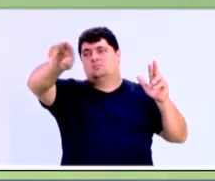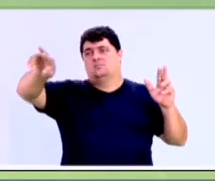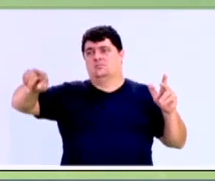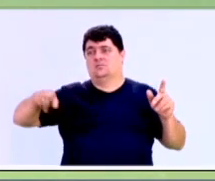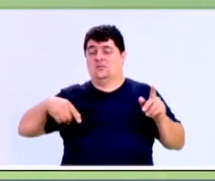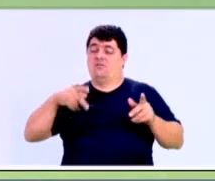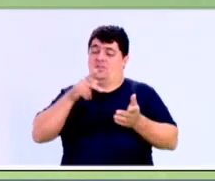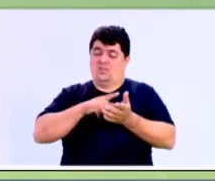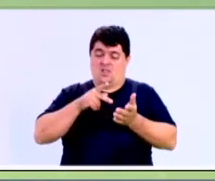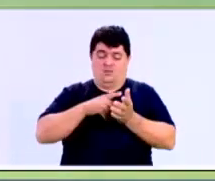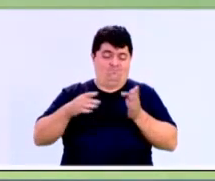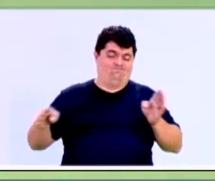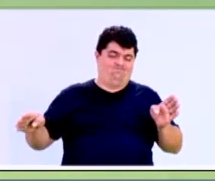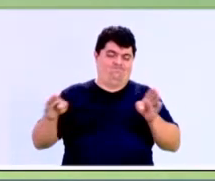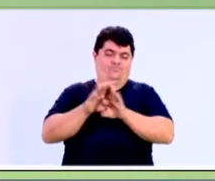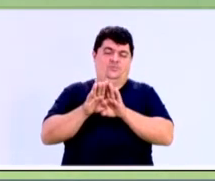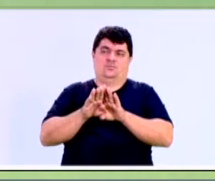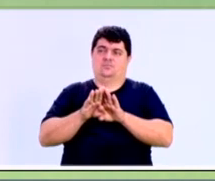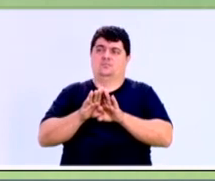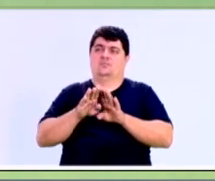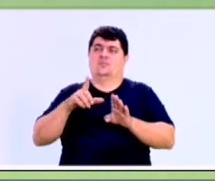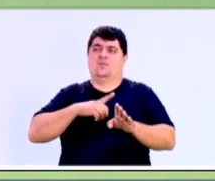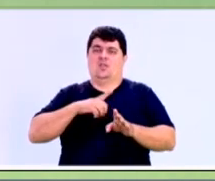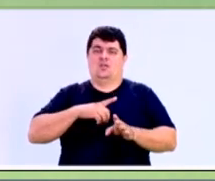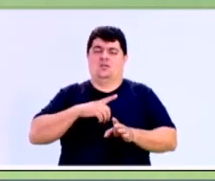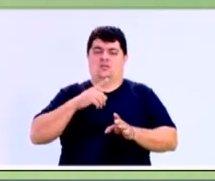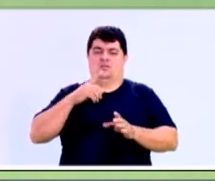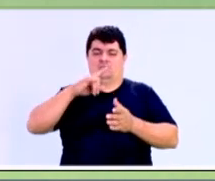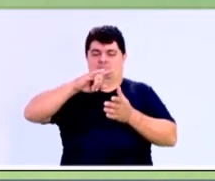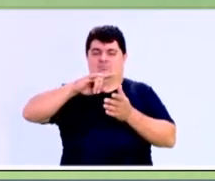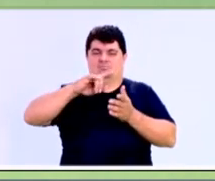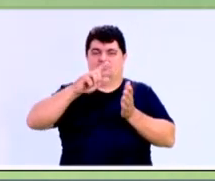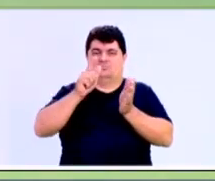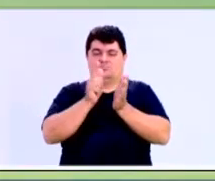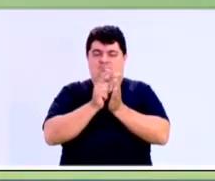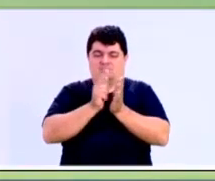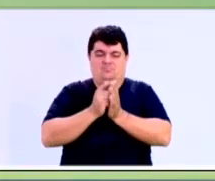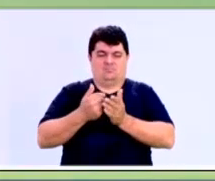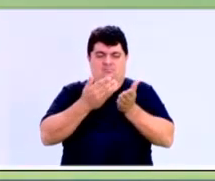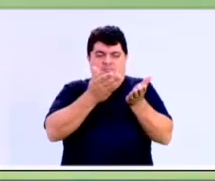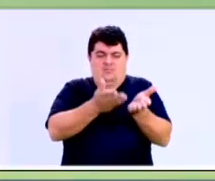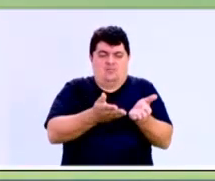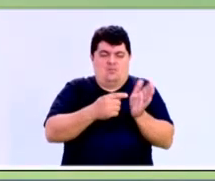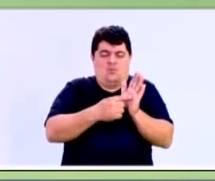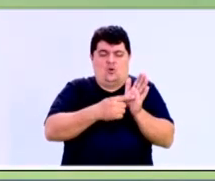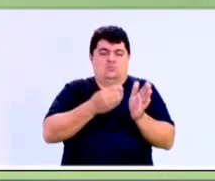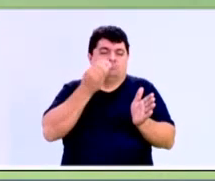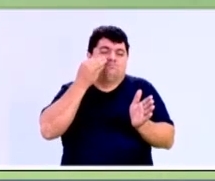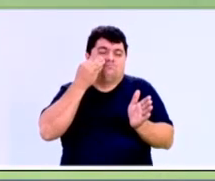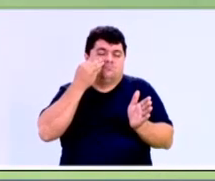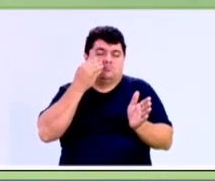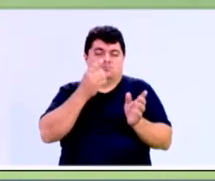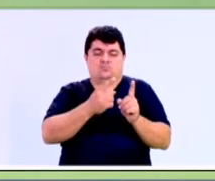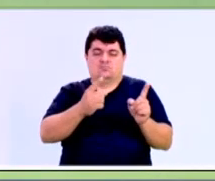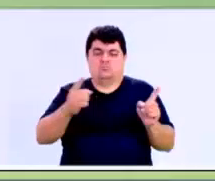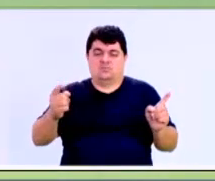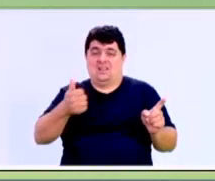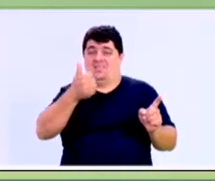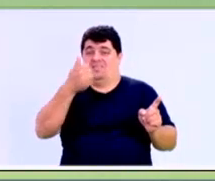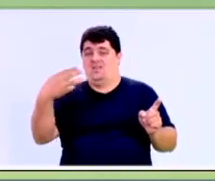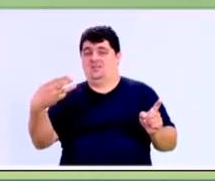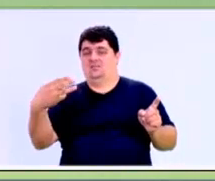decretaram falência e aplicaram a cada um dos modelos já existentes. Apresentamos abaixo um